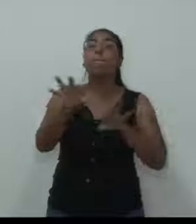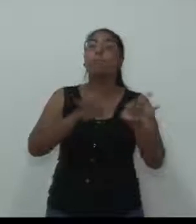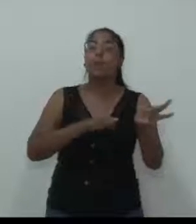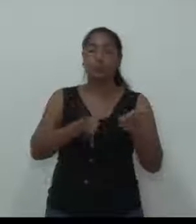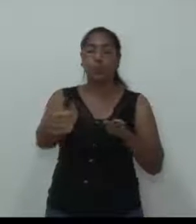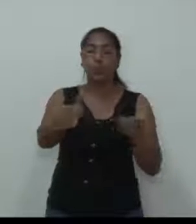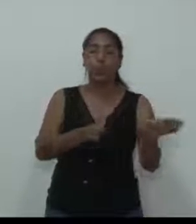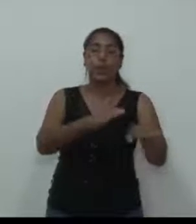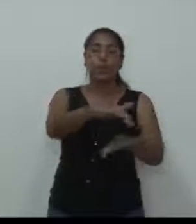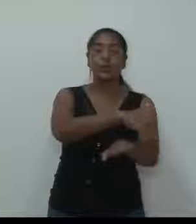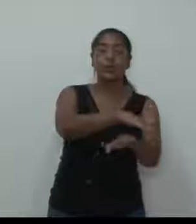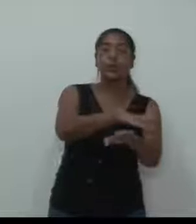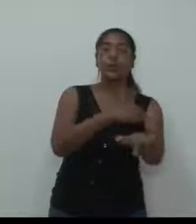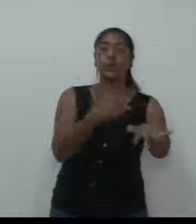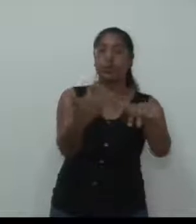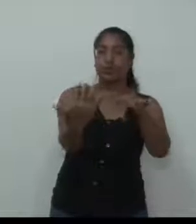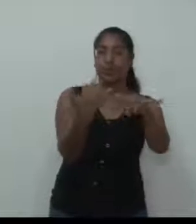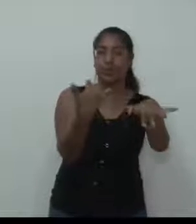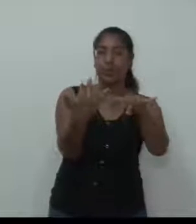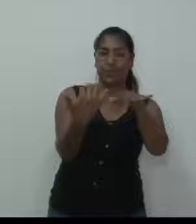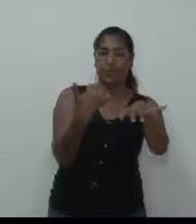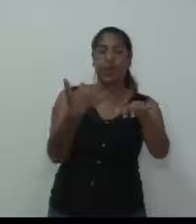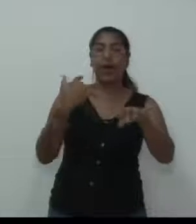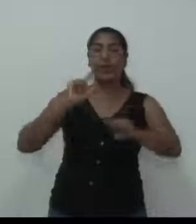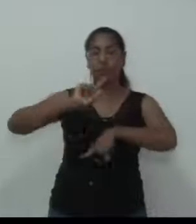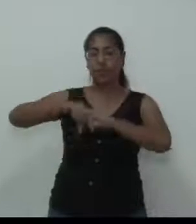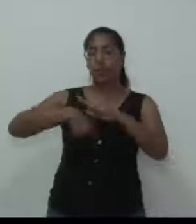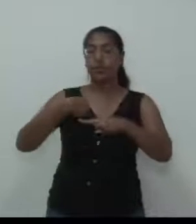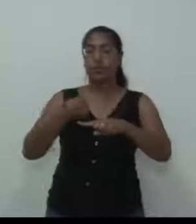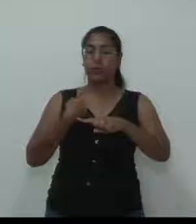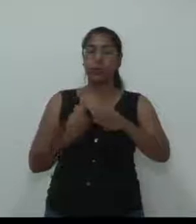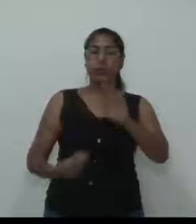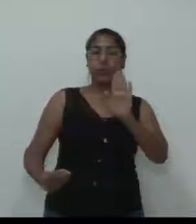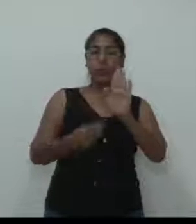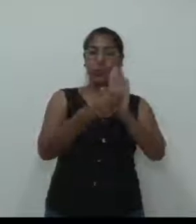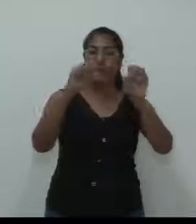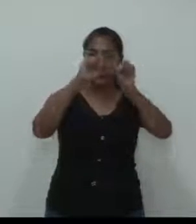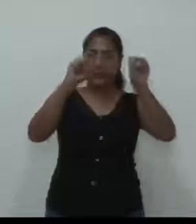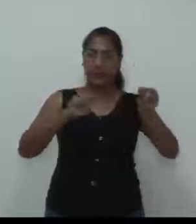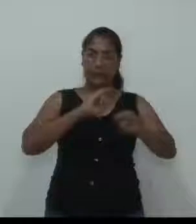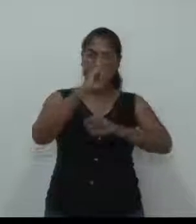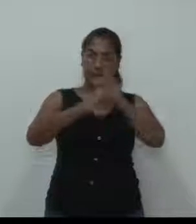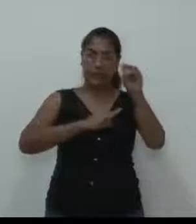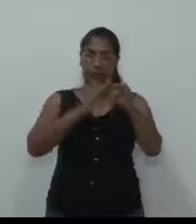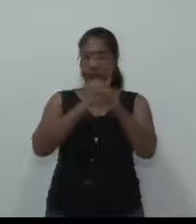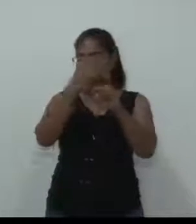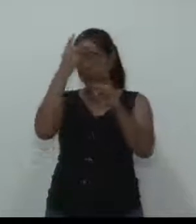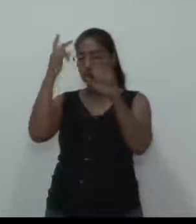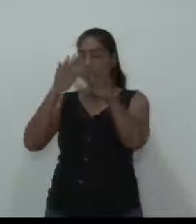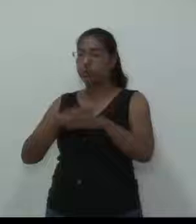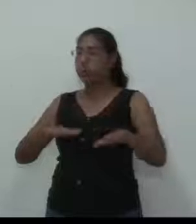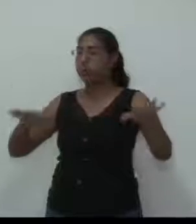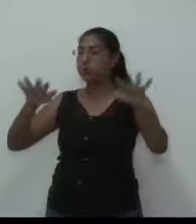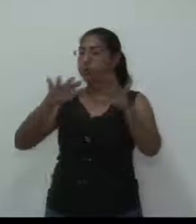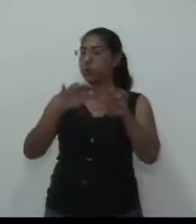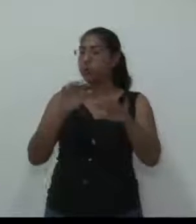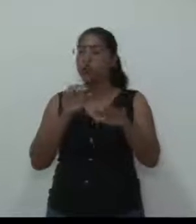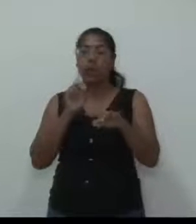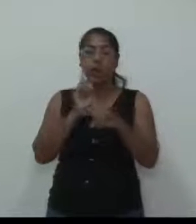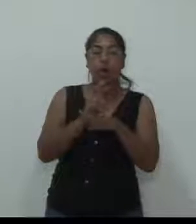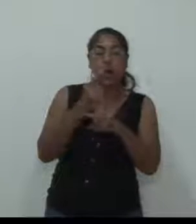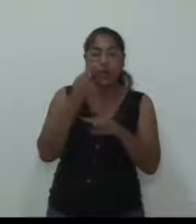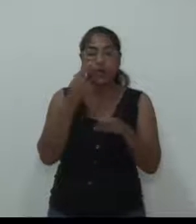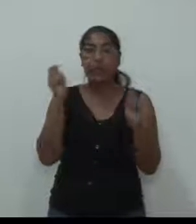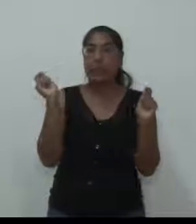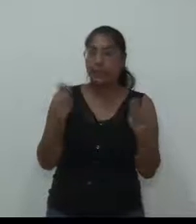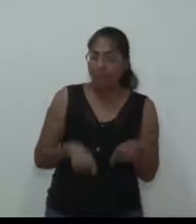eu colocar na internet, eu vou colocar item por item, para que as pessoas possam visualizar. Então, é uma sugestão básica de analisar o